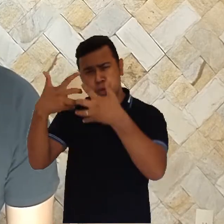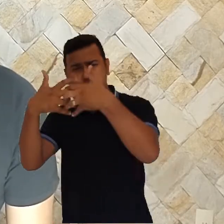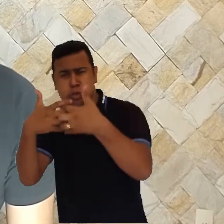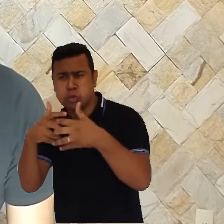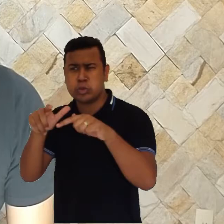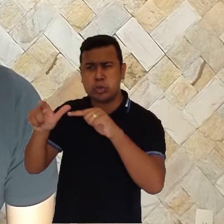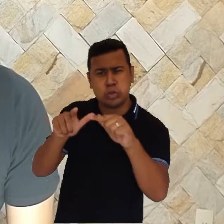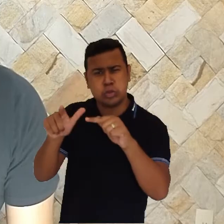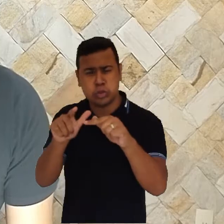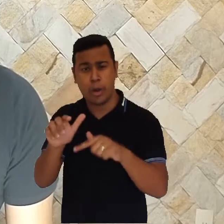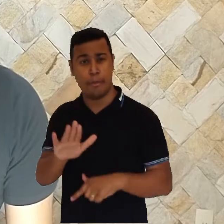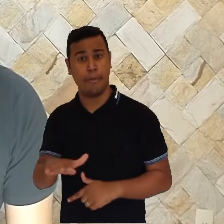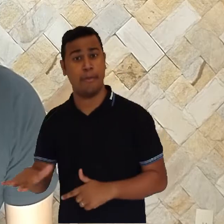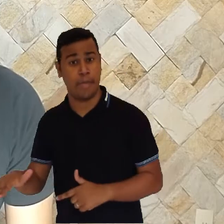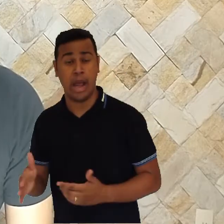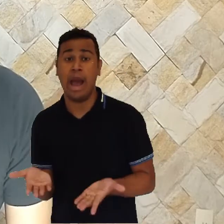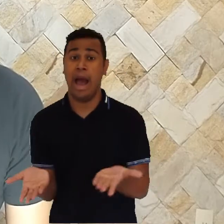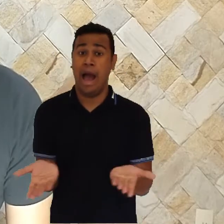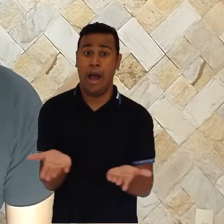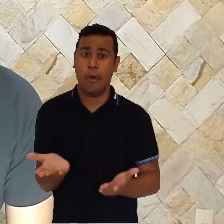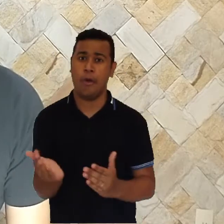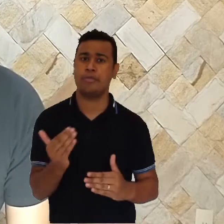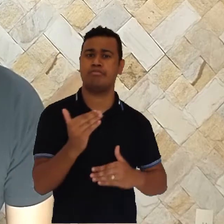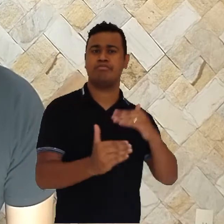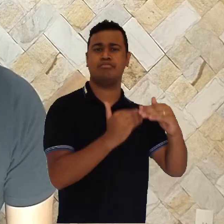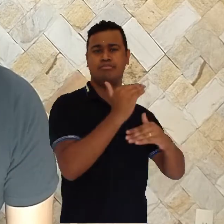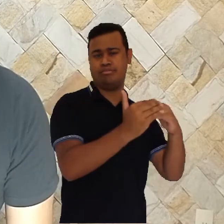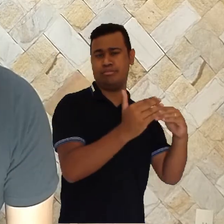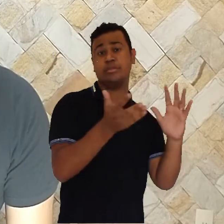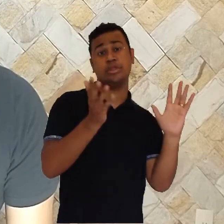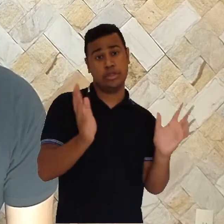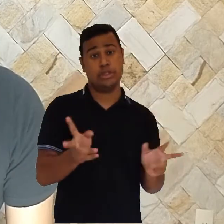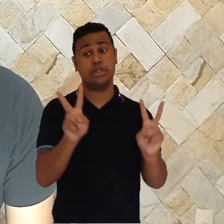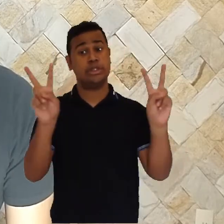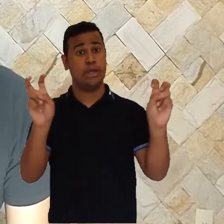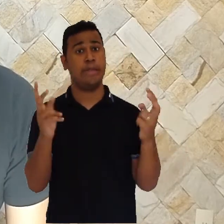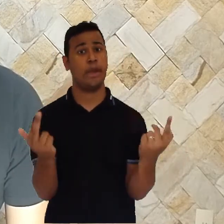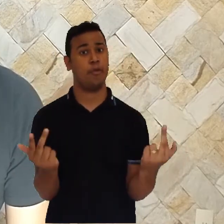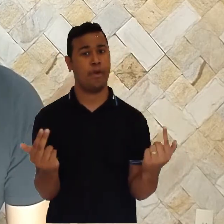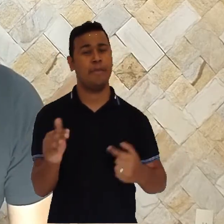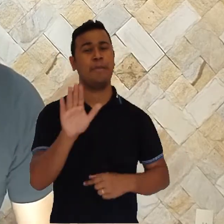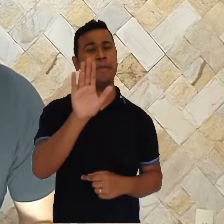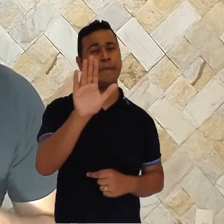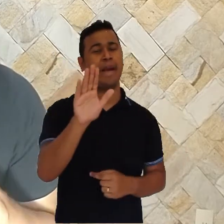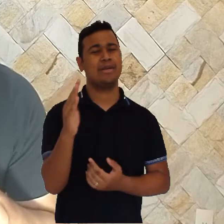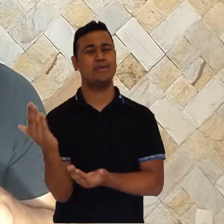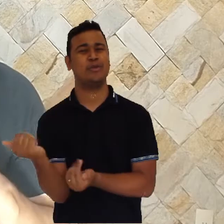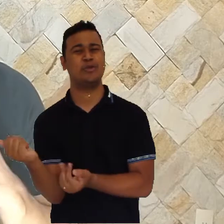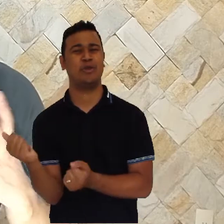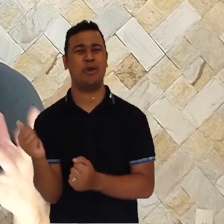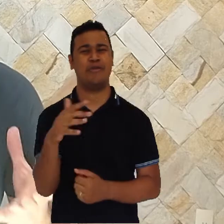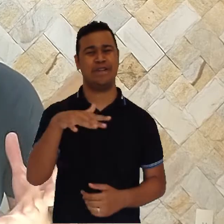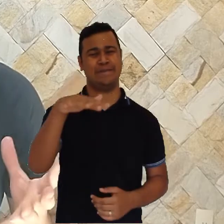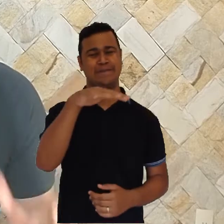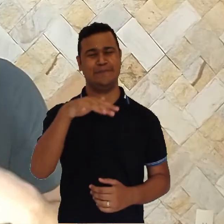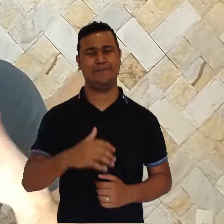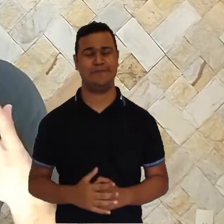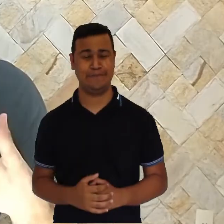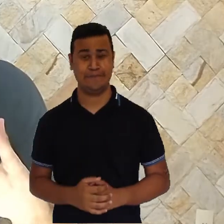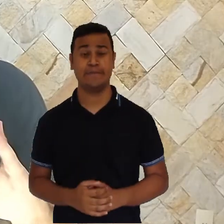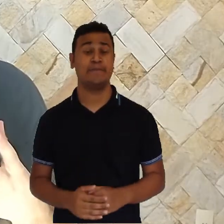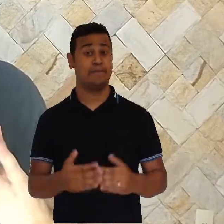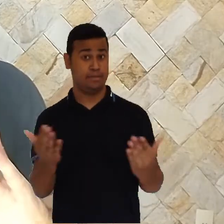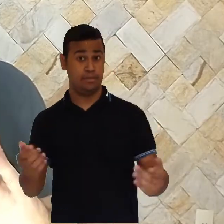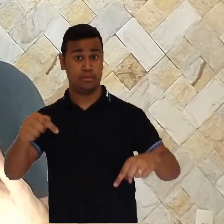infância. E agora finalizaremos falando desse mesmo tema, porém no período da adolescência.